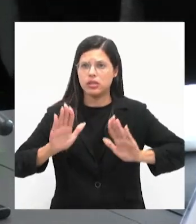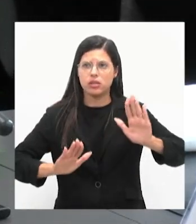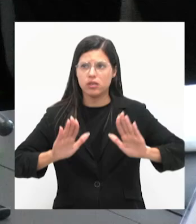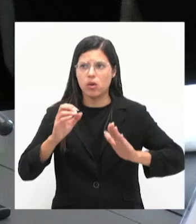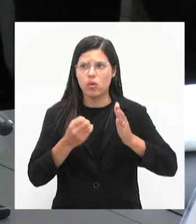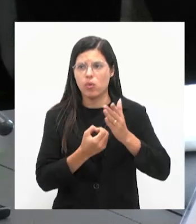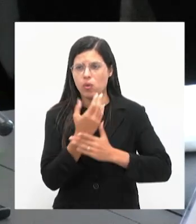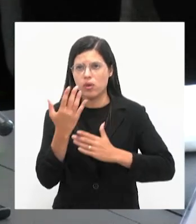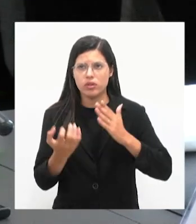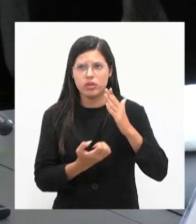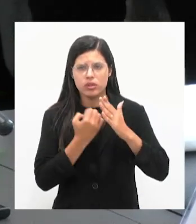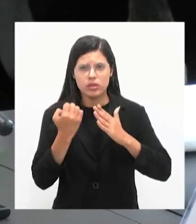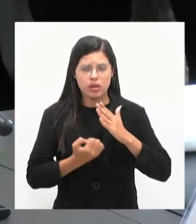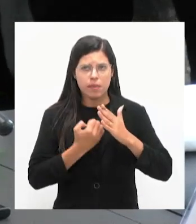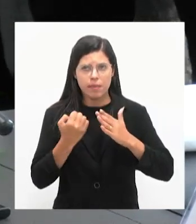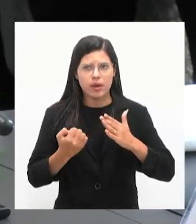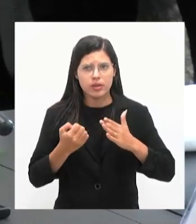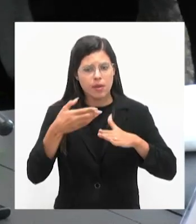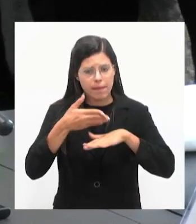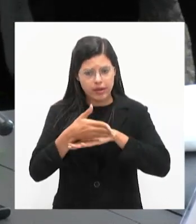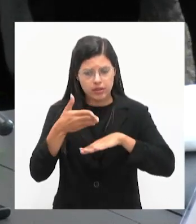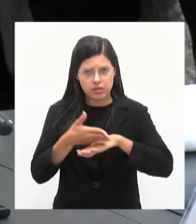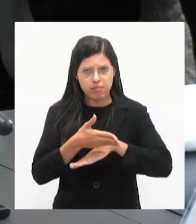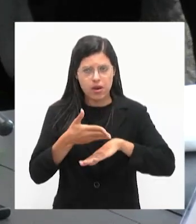Quantas empresas concorreram à licitação?